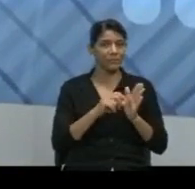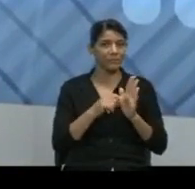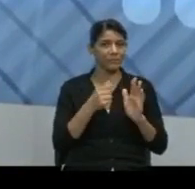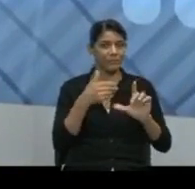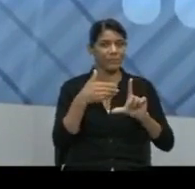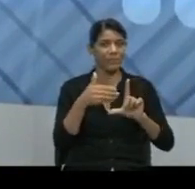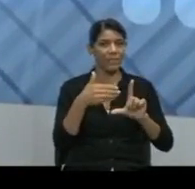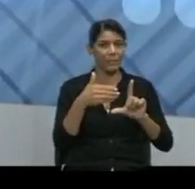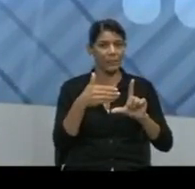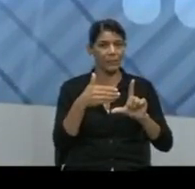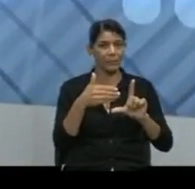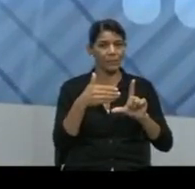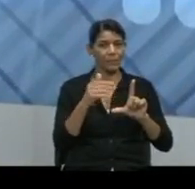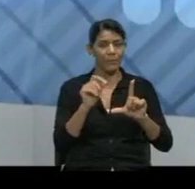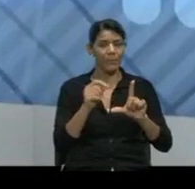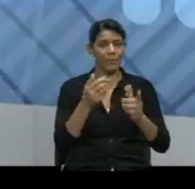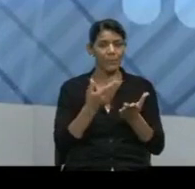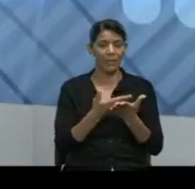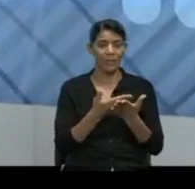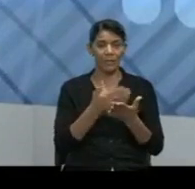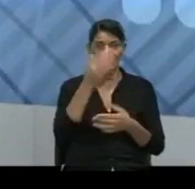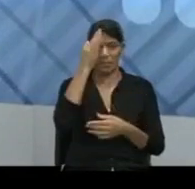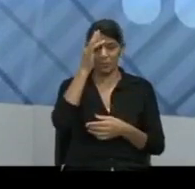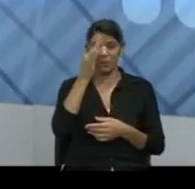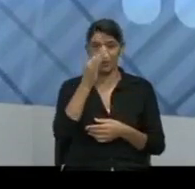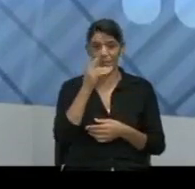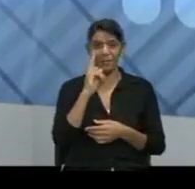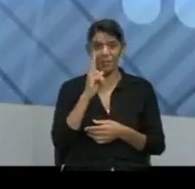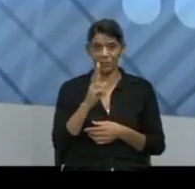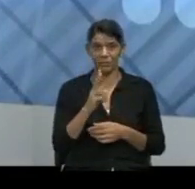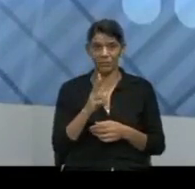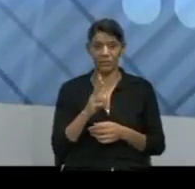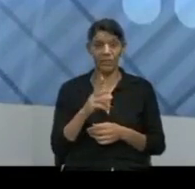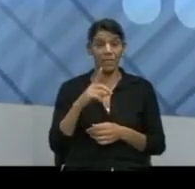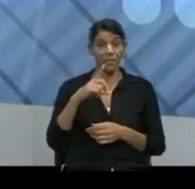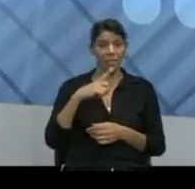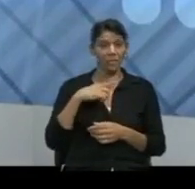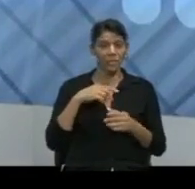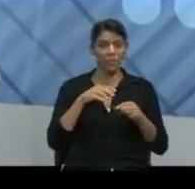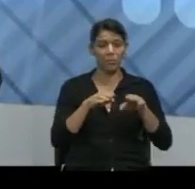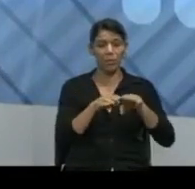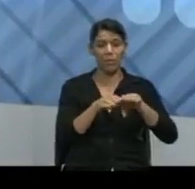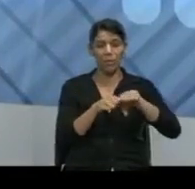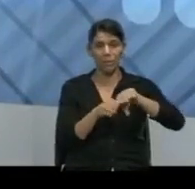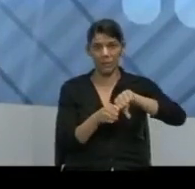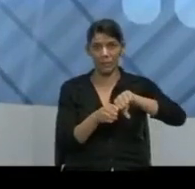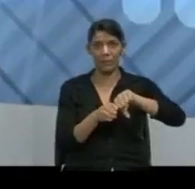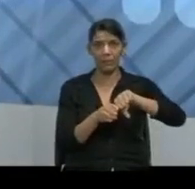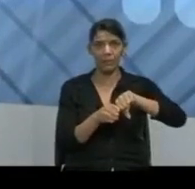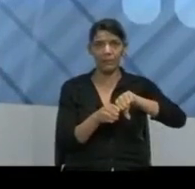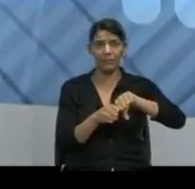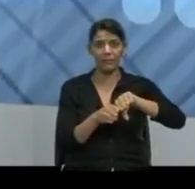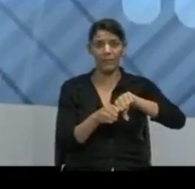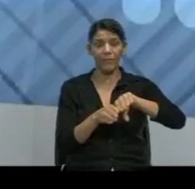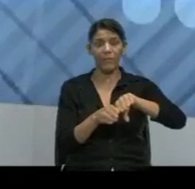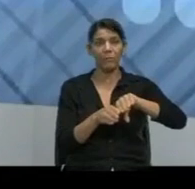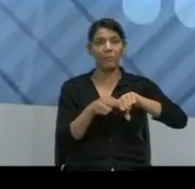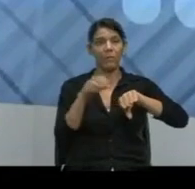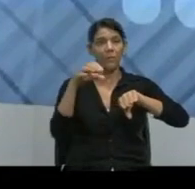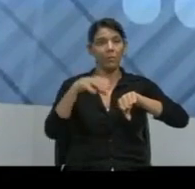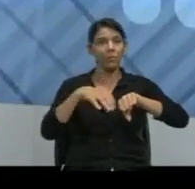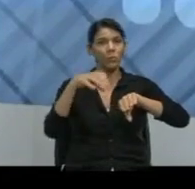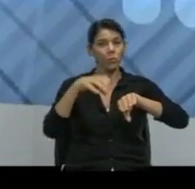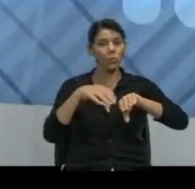aula na aula teórica, nos slides, tá? Então ele tinha uma caída assim, ele fazia um funilamento por causa da